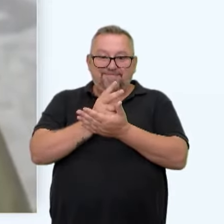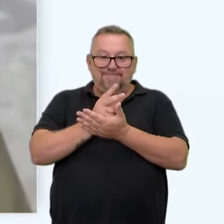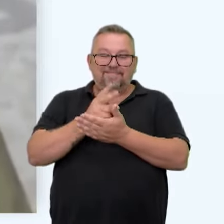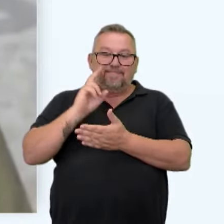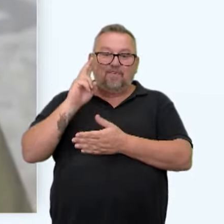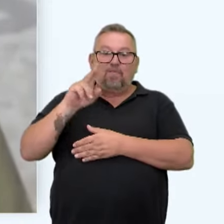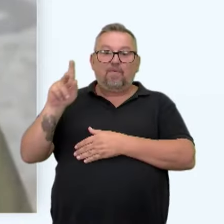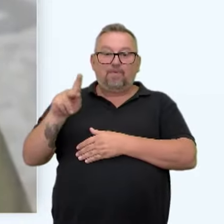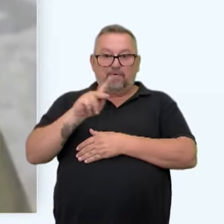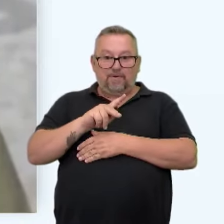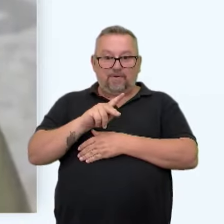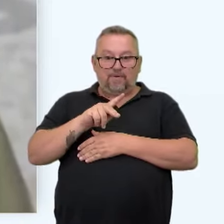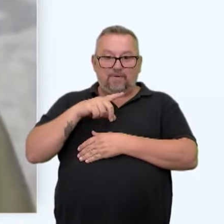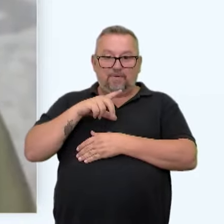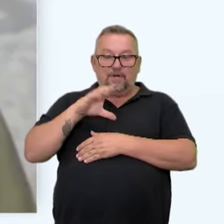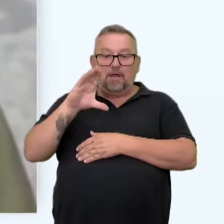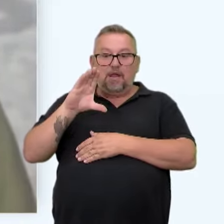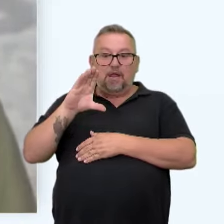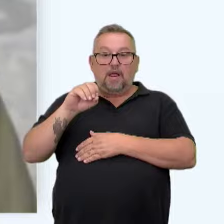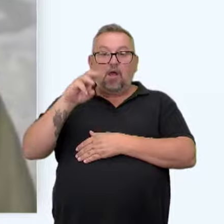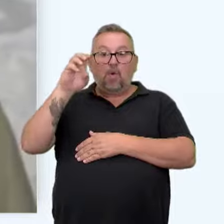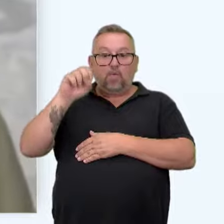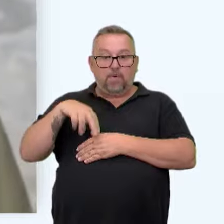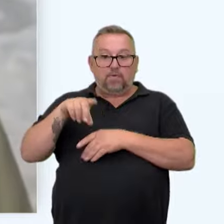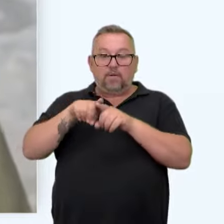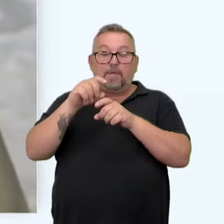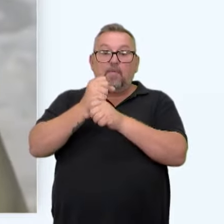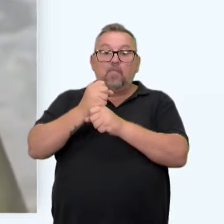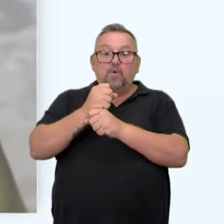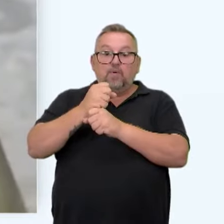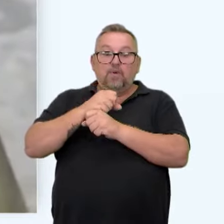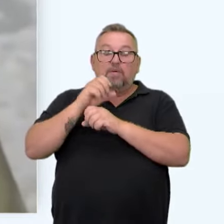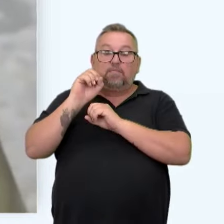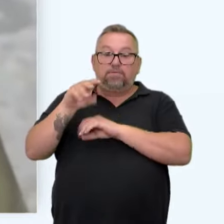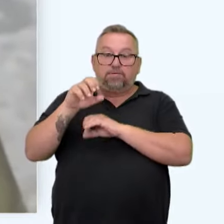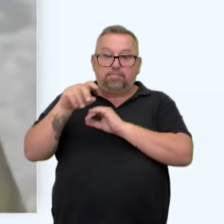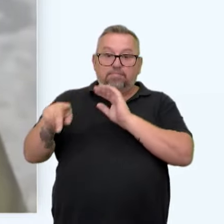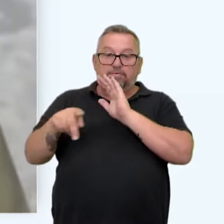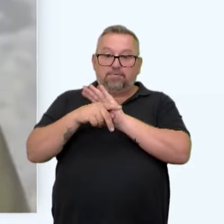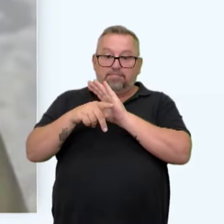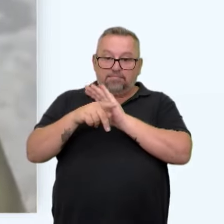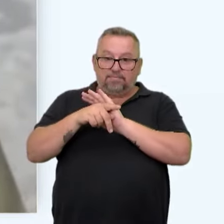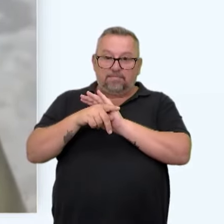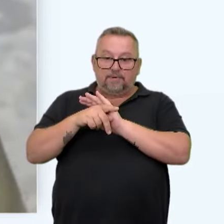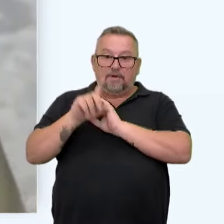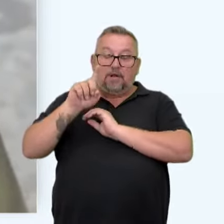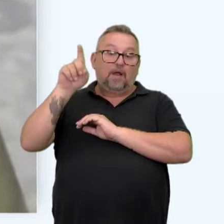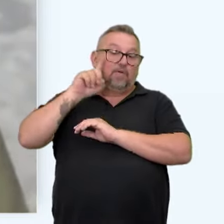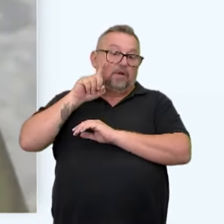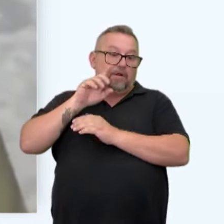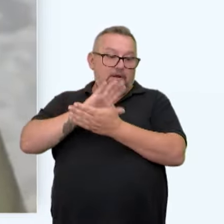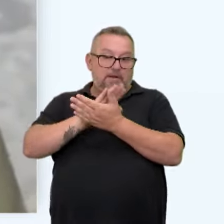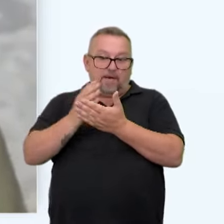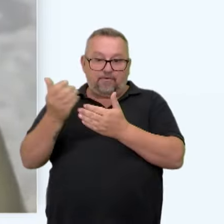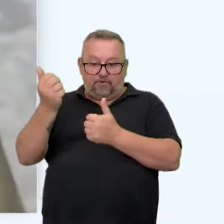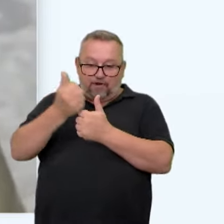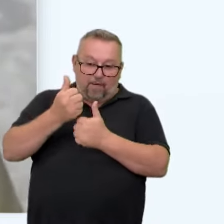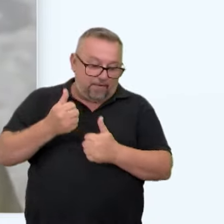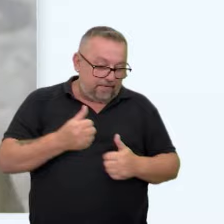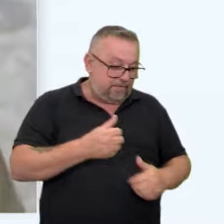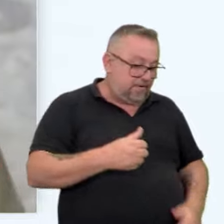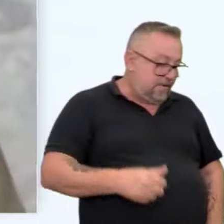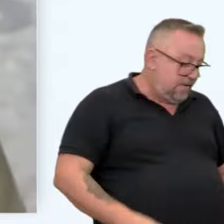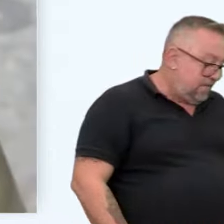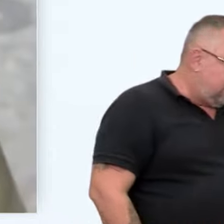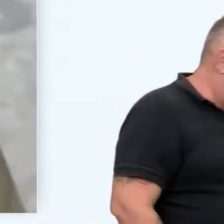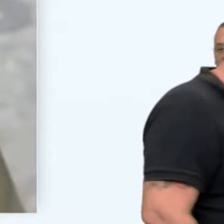o professor Rosenthal Calmon Alves, que há muitos anos leciona na Universidade do Texas, nos Estados Unidos. Ele também nos